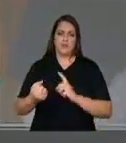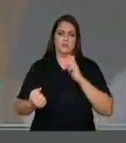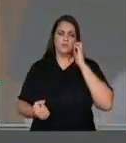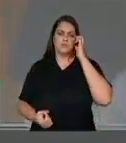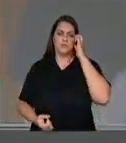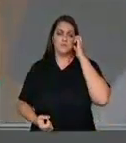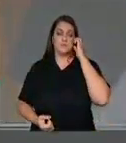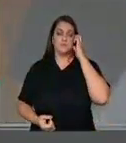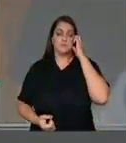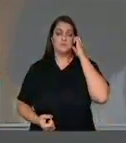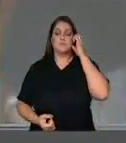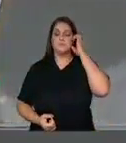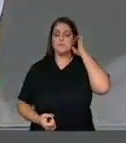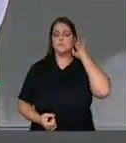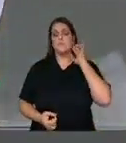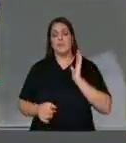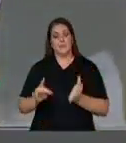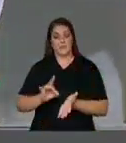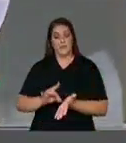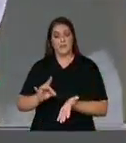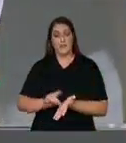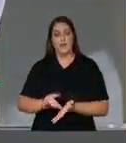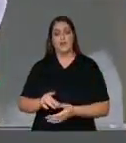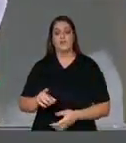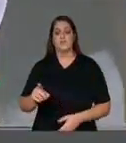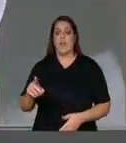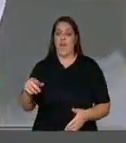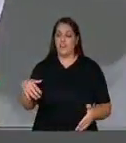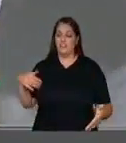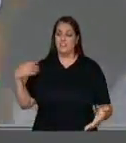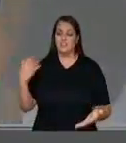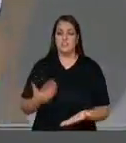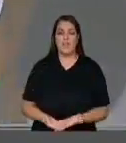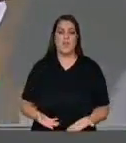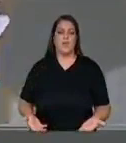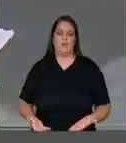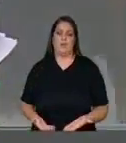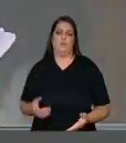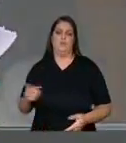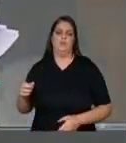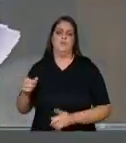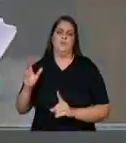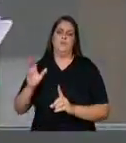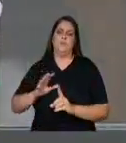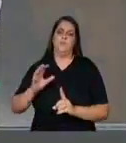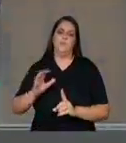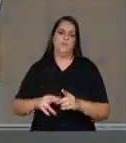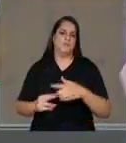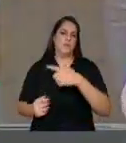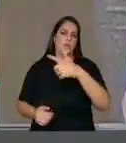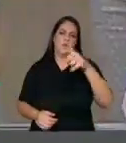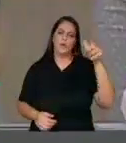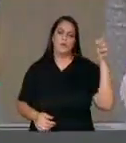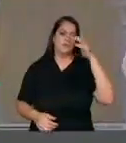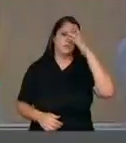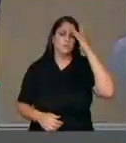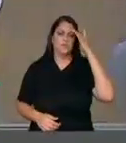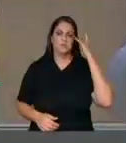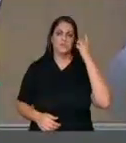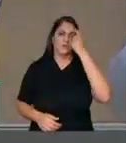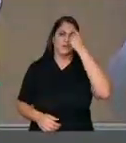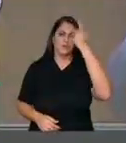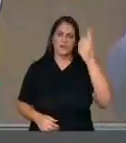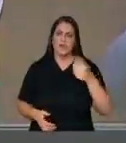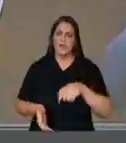fato inegável que seu pensamento continua a inspirar literatos e movimentos políticos e sociais